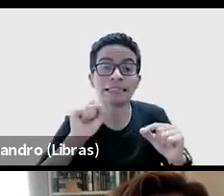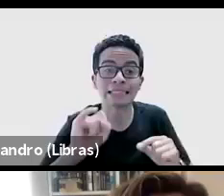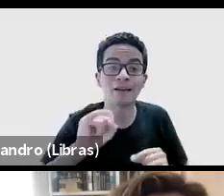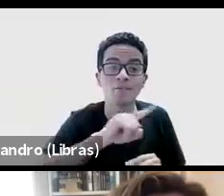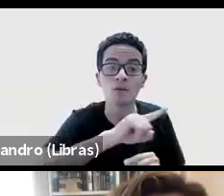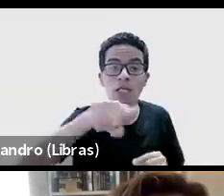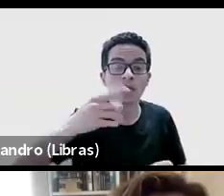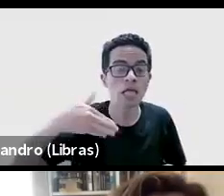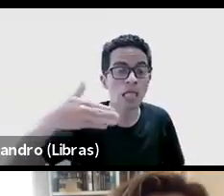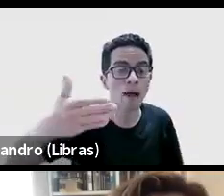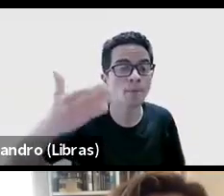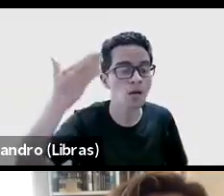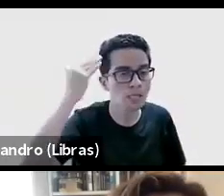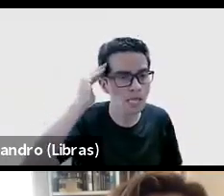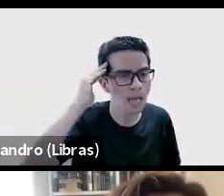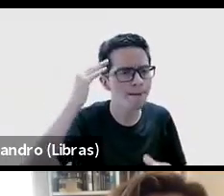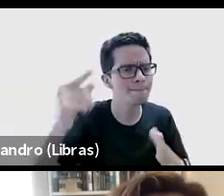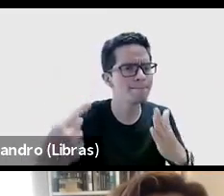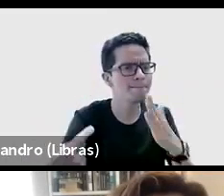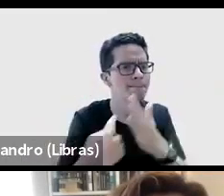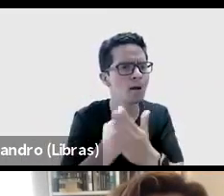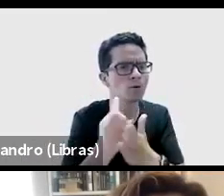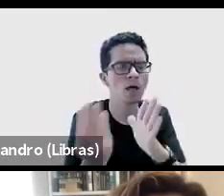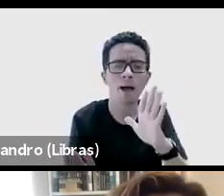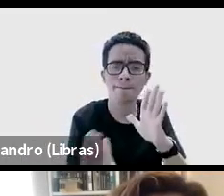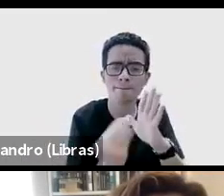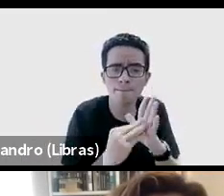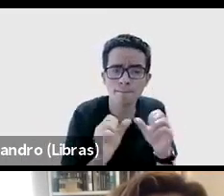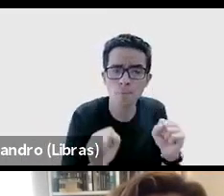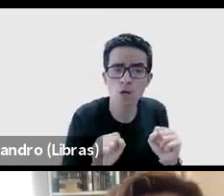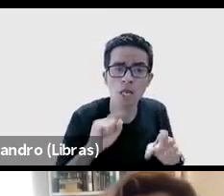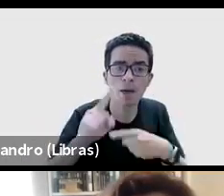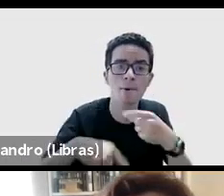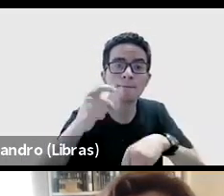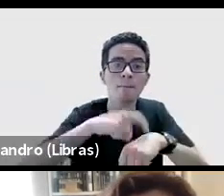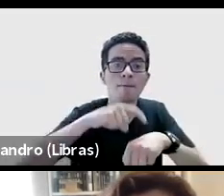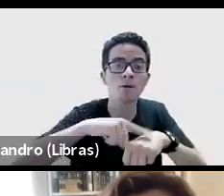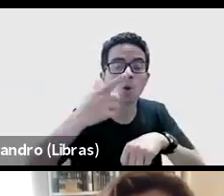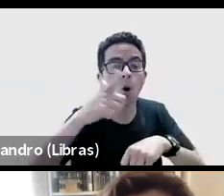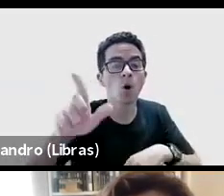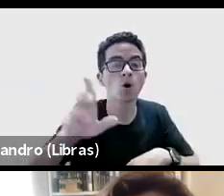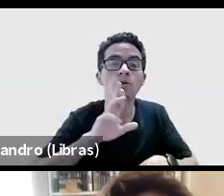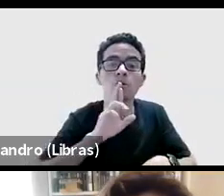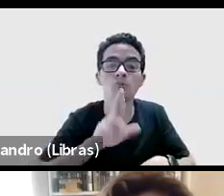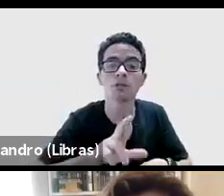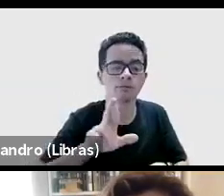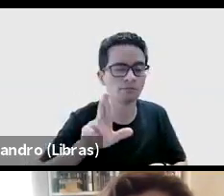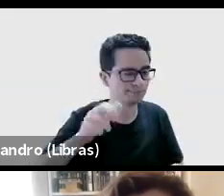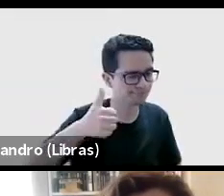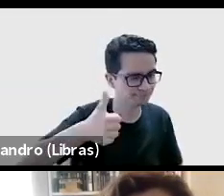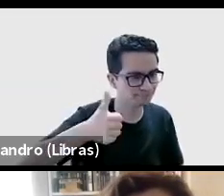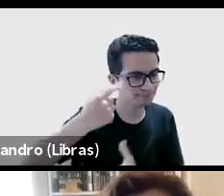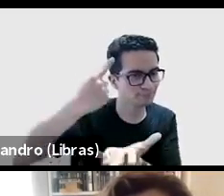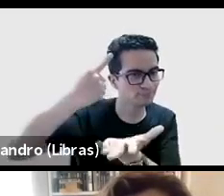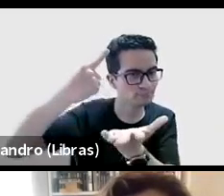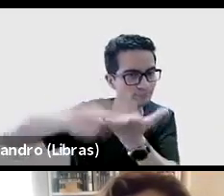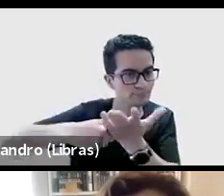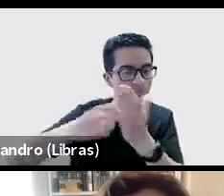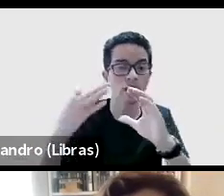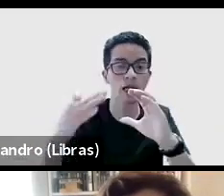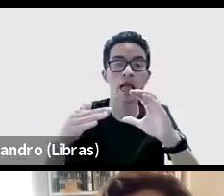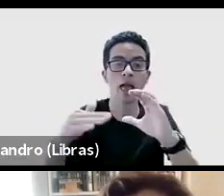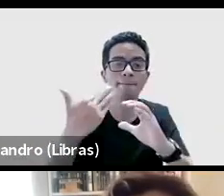depois pode até deixar pergunta, mas espera para a gente responder em algum momento quando a gente volta lá, tá bom, gente? Ou então manda um e-mail para